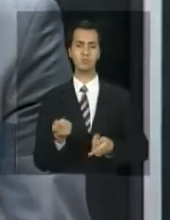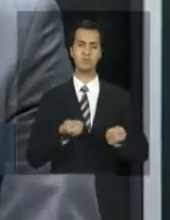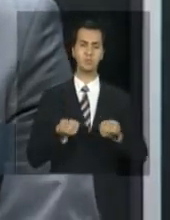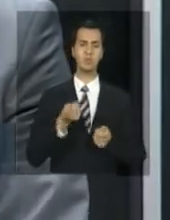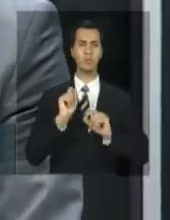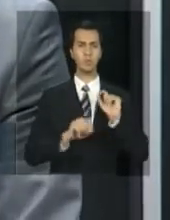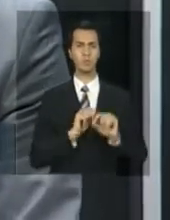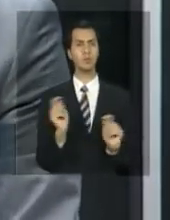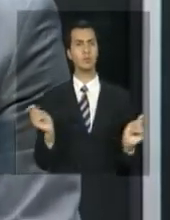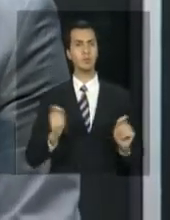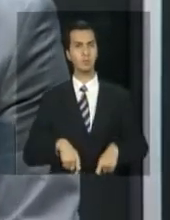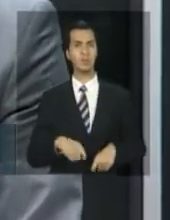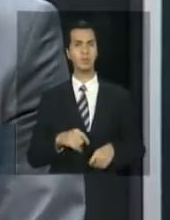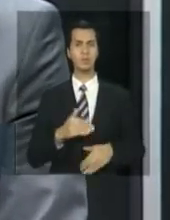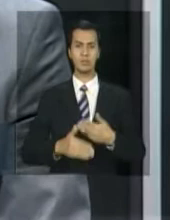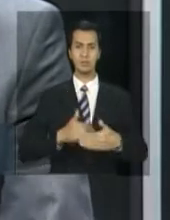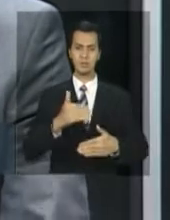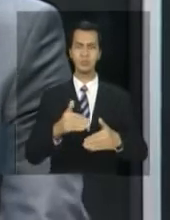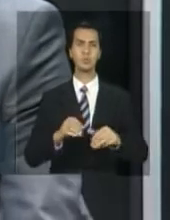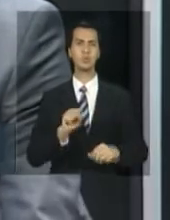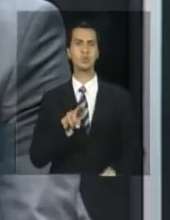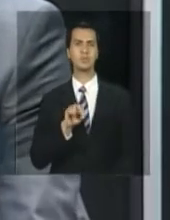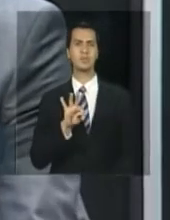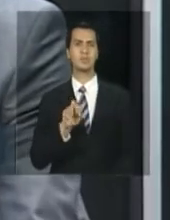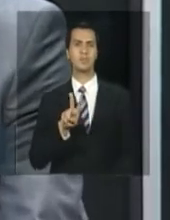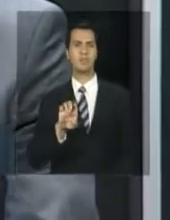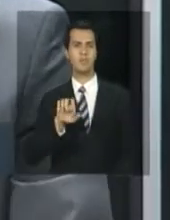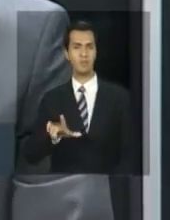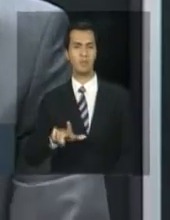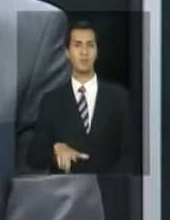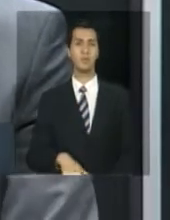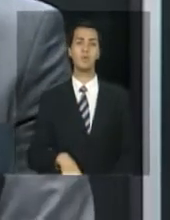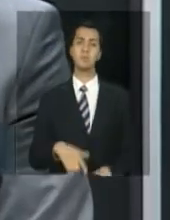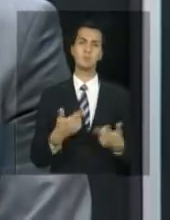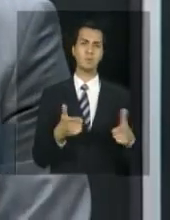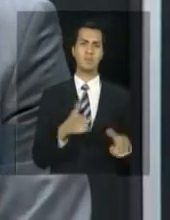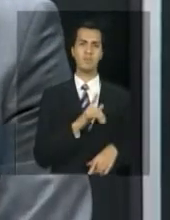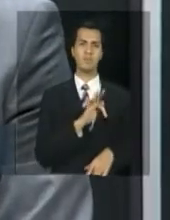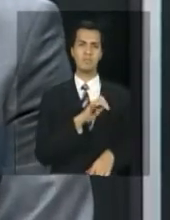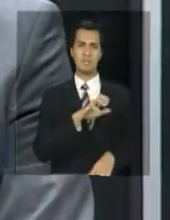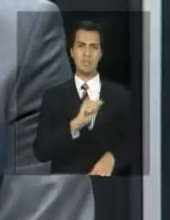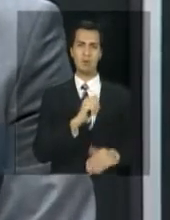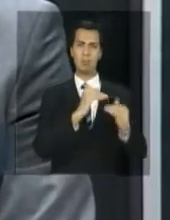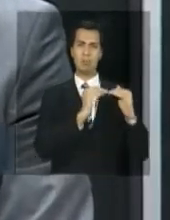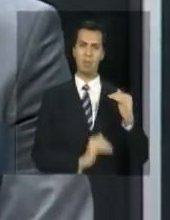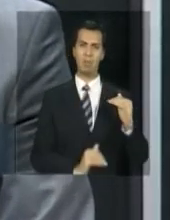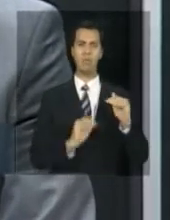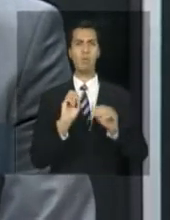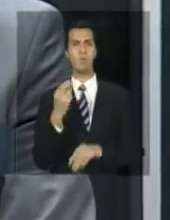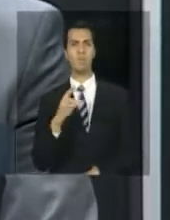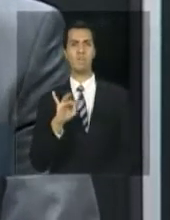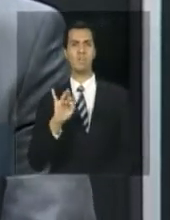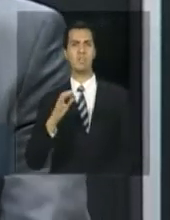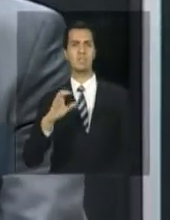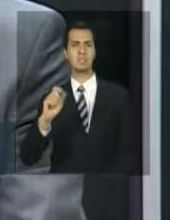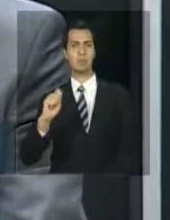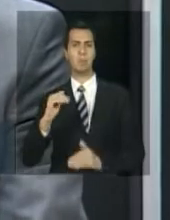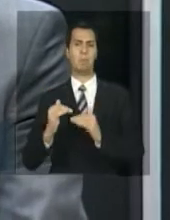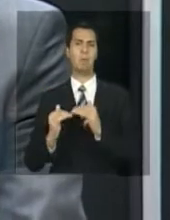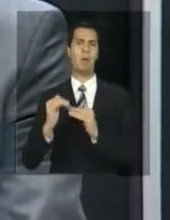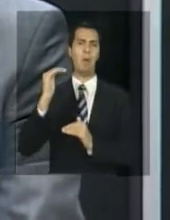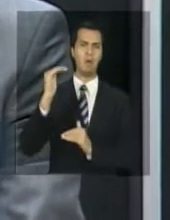manter uma trajetória de crescimento sustentável, sem desequilíbrios fiscais, inflacionários ou